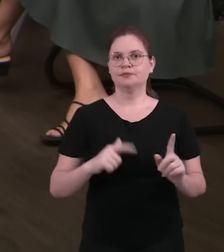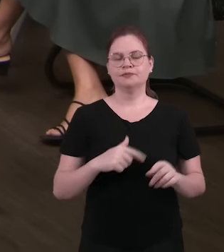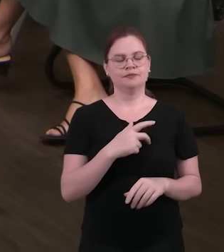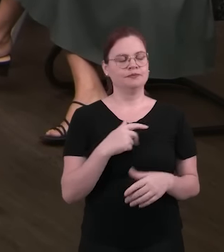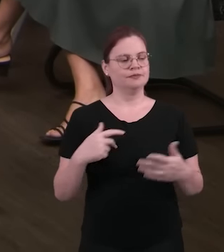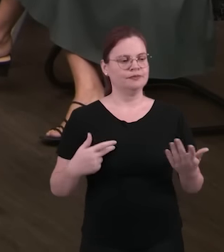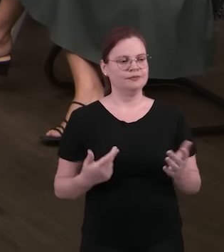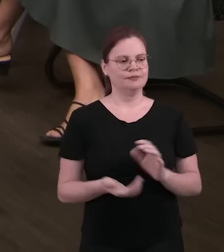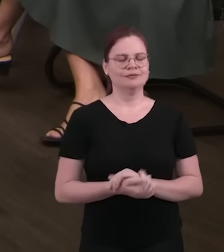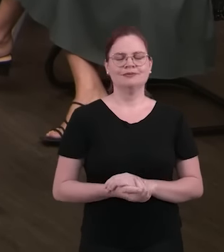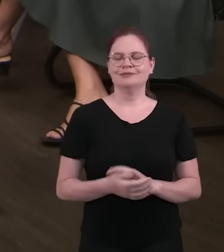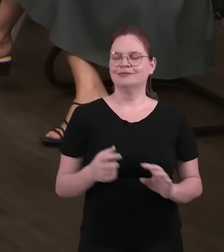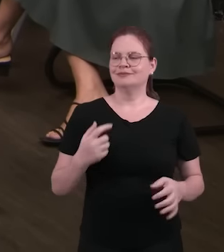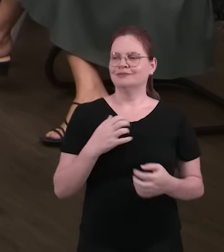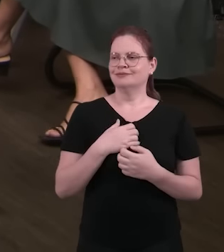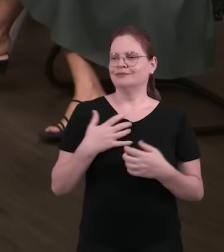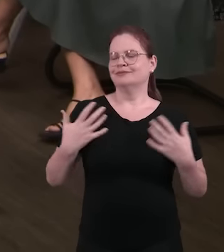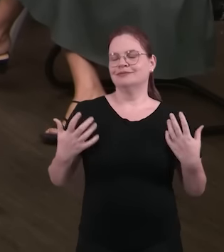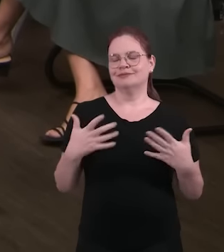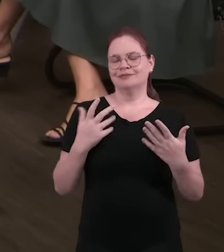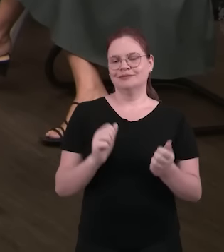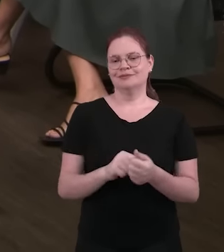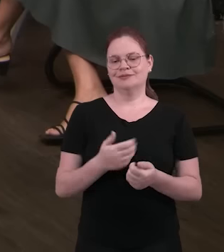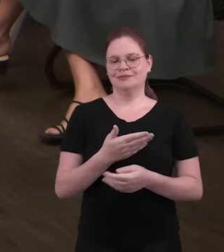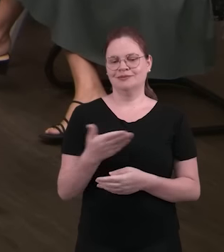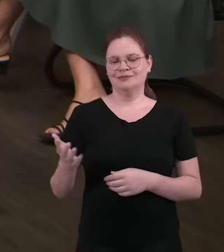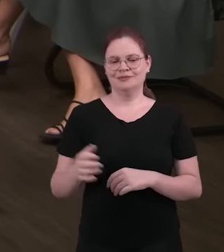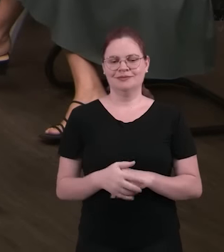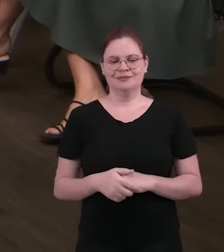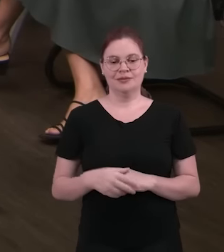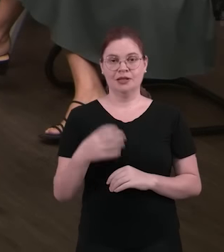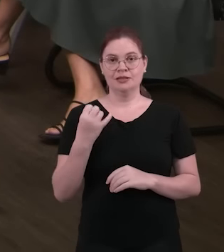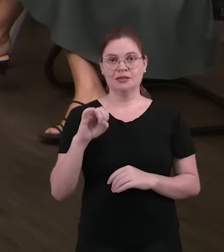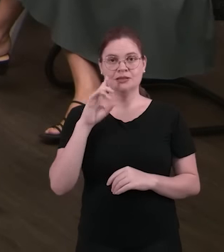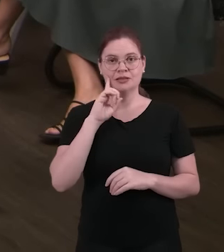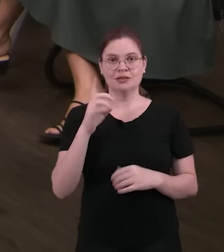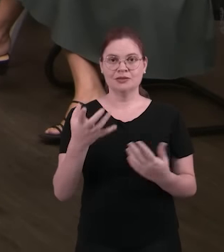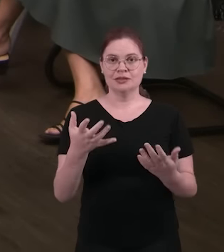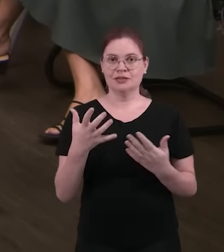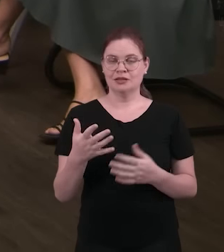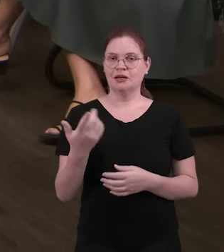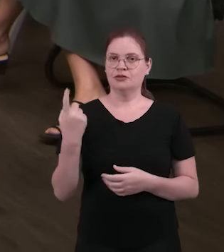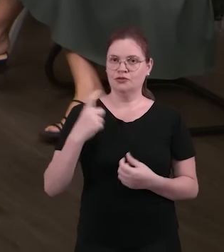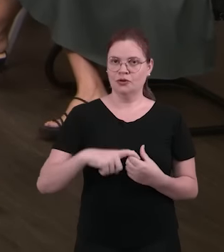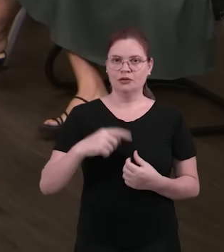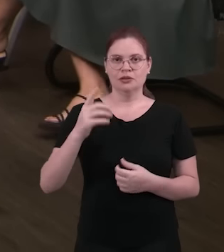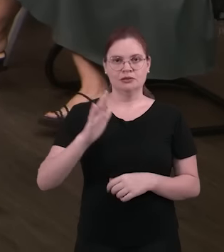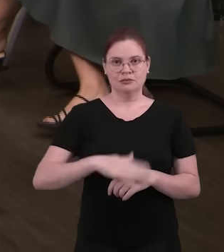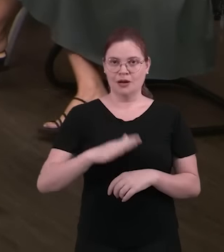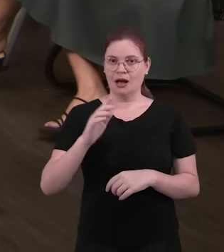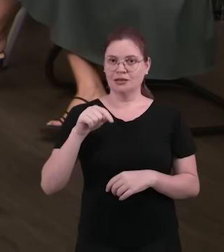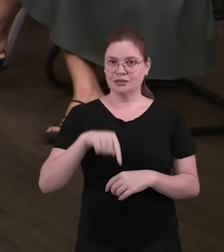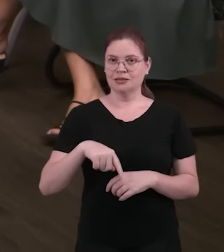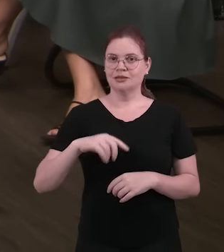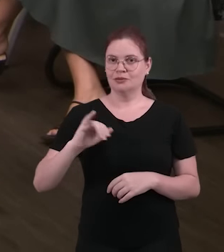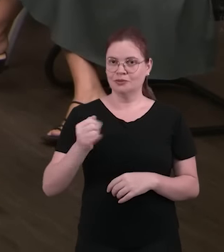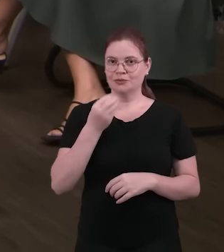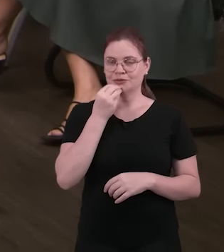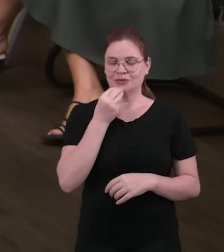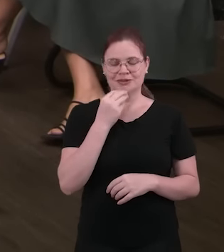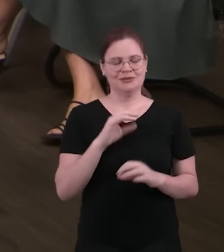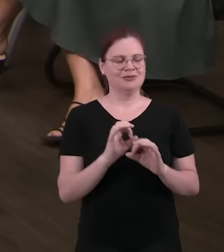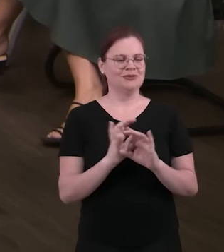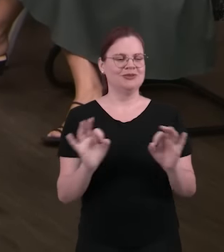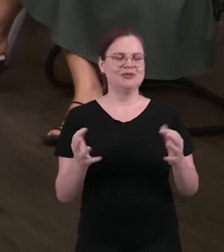Melo, grande alegria tê-lo conosco aqui. Alegria minha. E se Deus quiser, estaremos juntos em outras oportunidades aqui. Estamos à disposição.